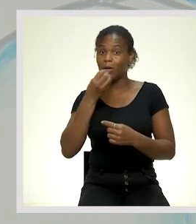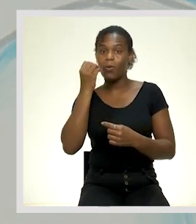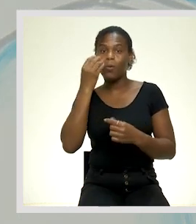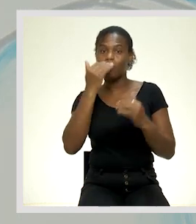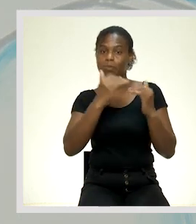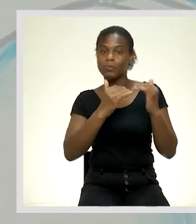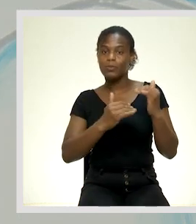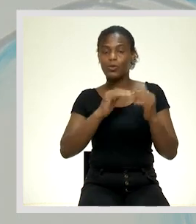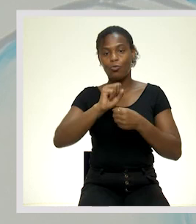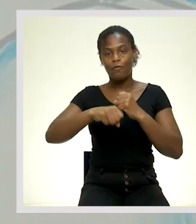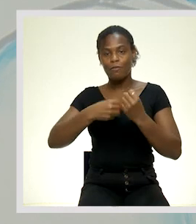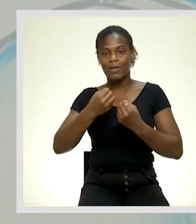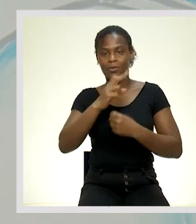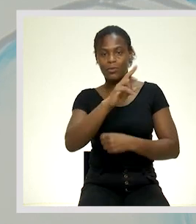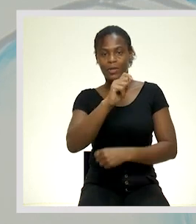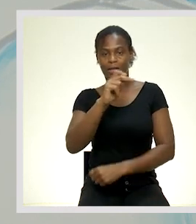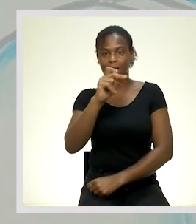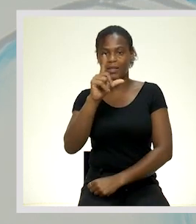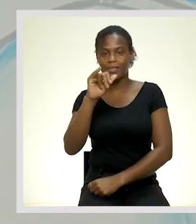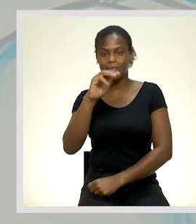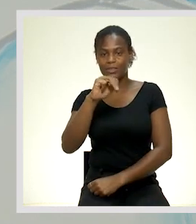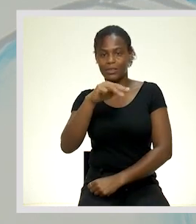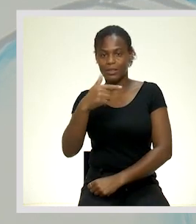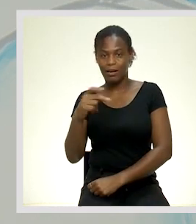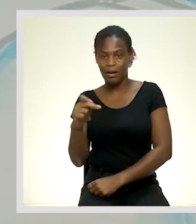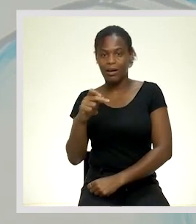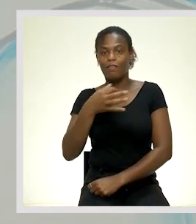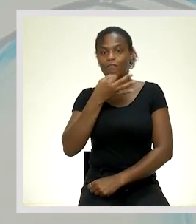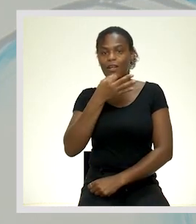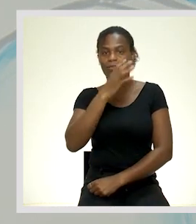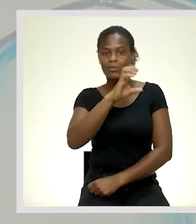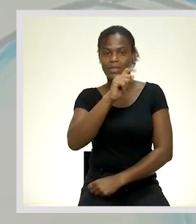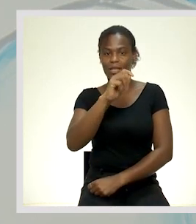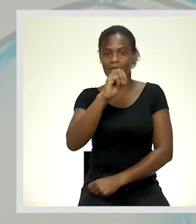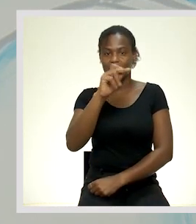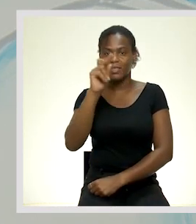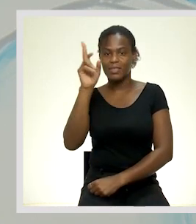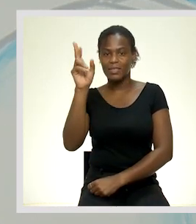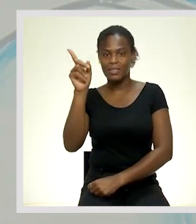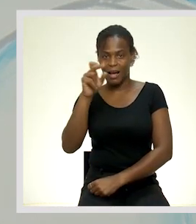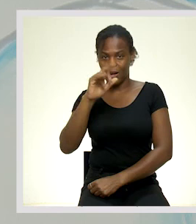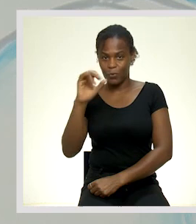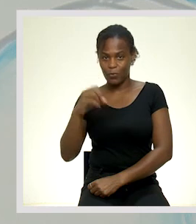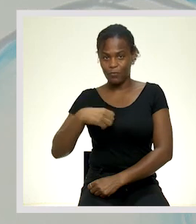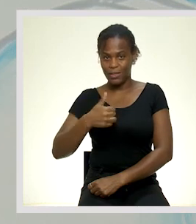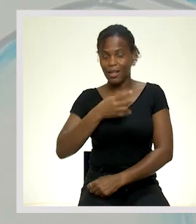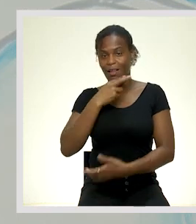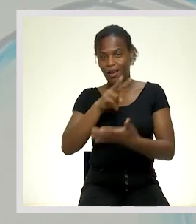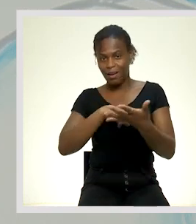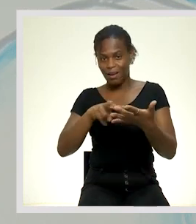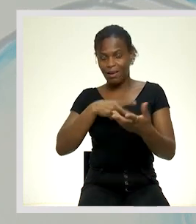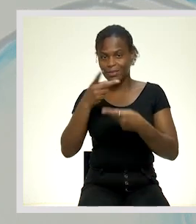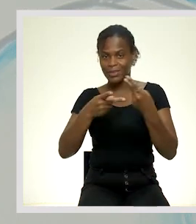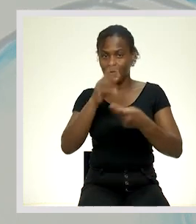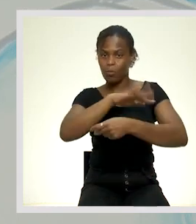do movimento realista, falamos de Cesário Verde, lemos e analisamos o poema